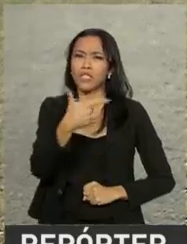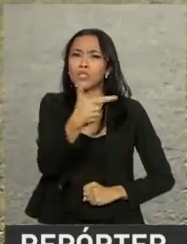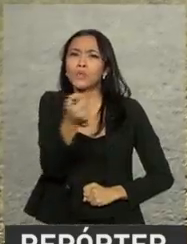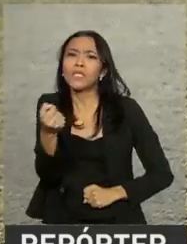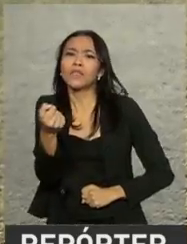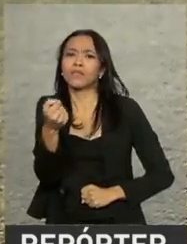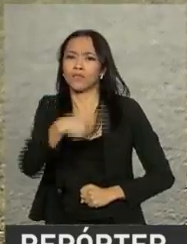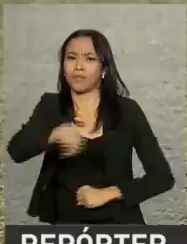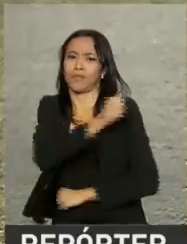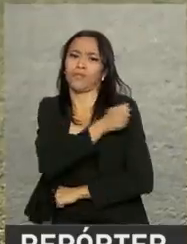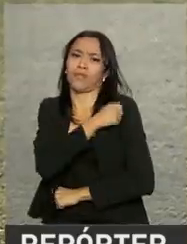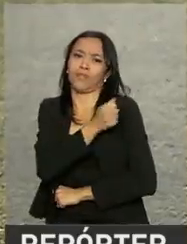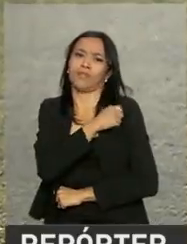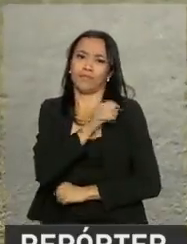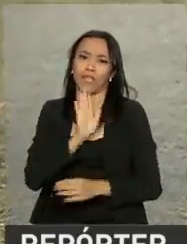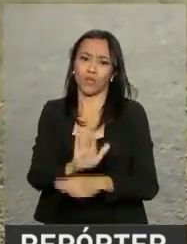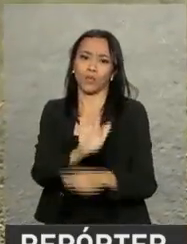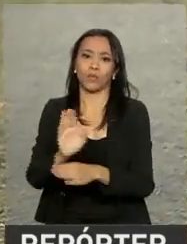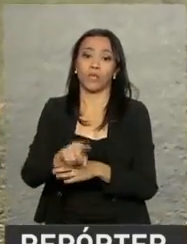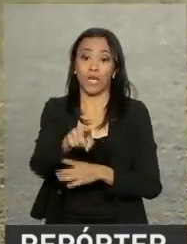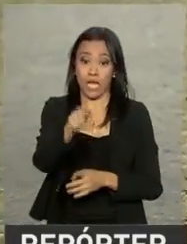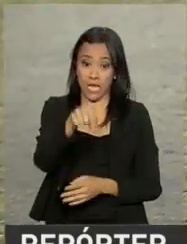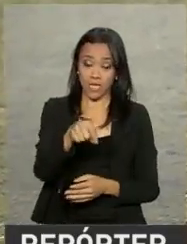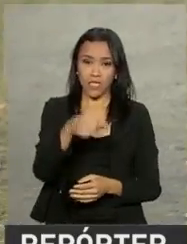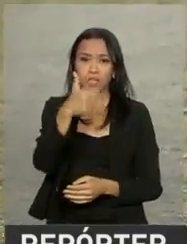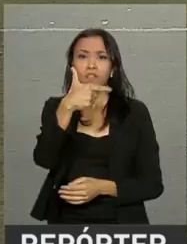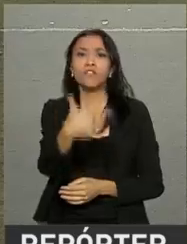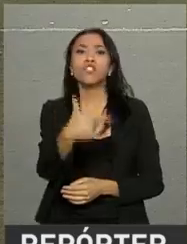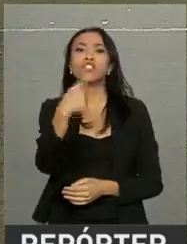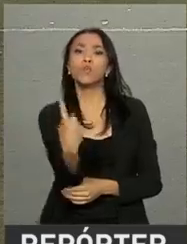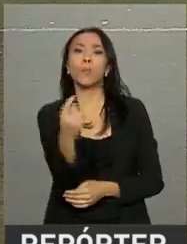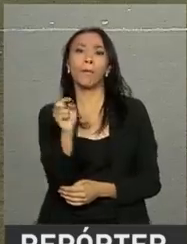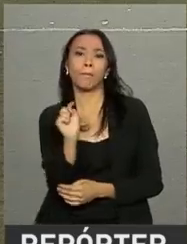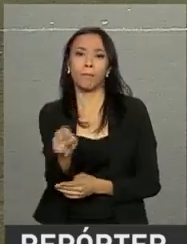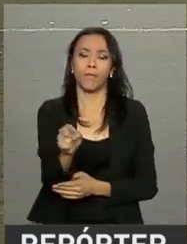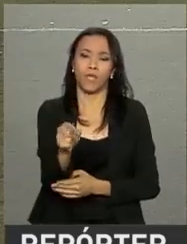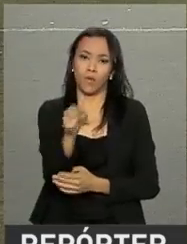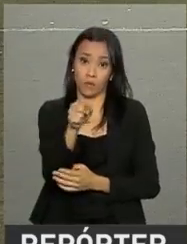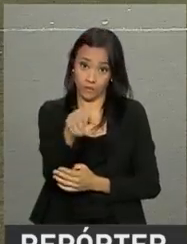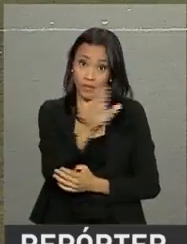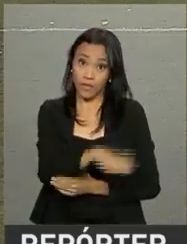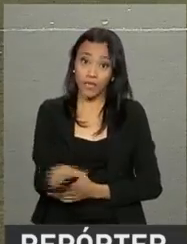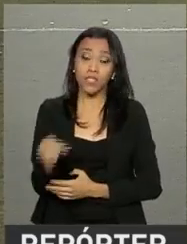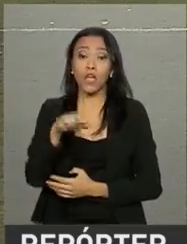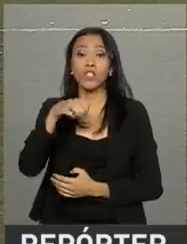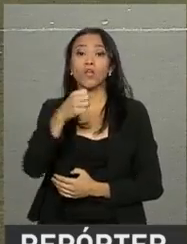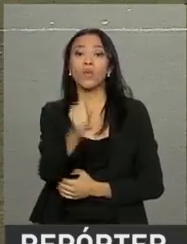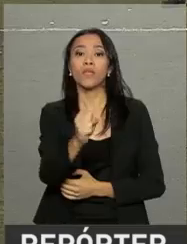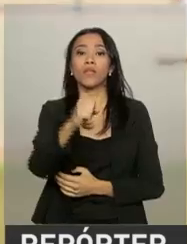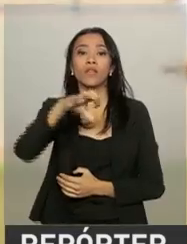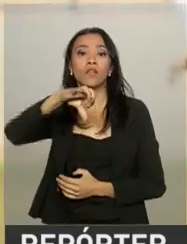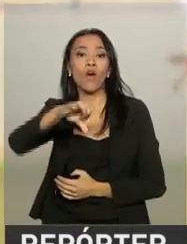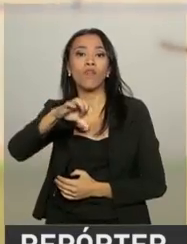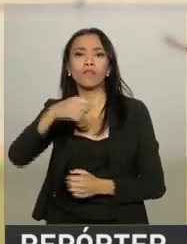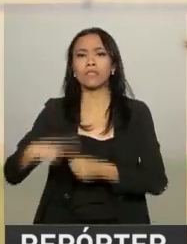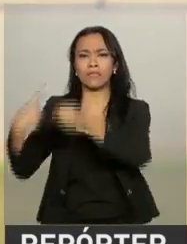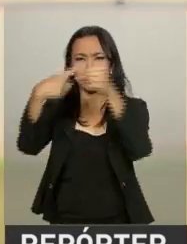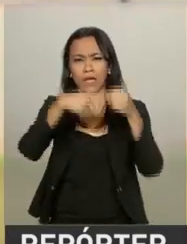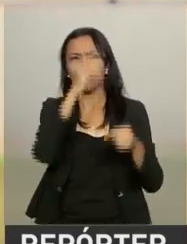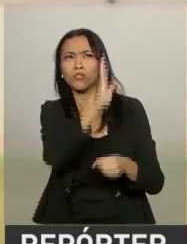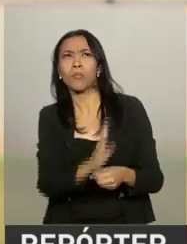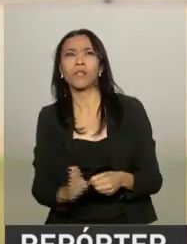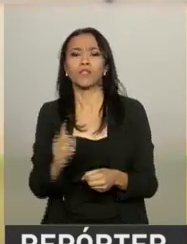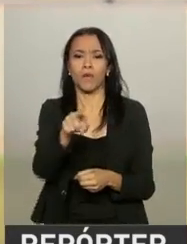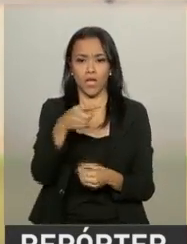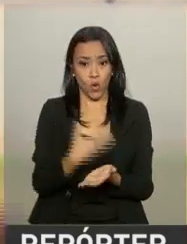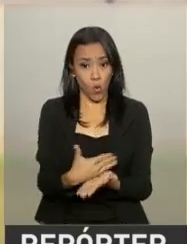O Forças no Esporte beneficia cerca de 21 mil crianças carentes de 89 cidades de todo o país. Joseias